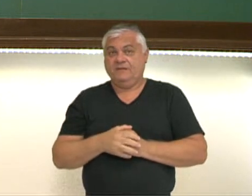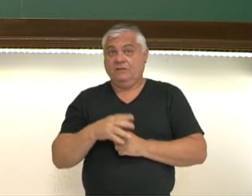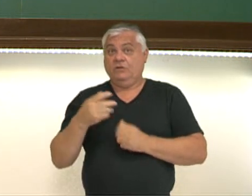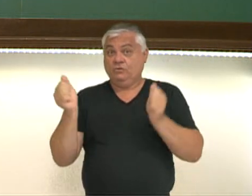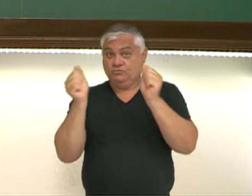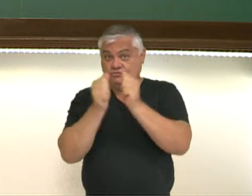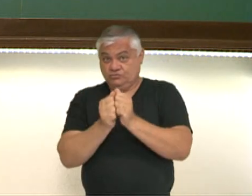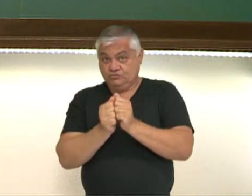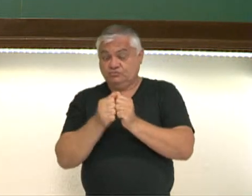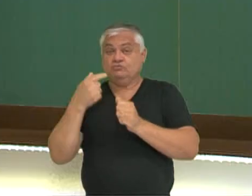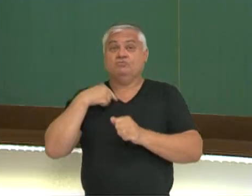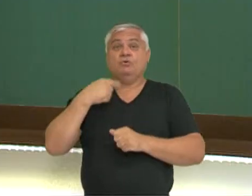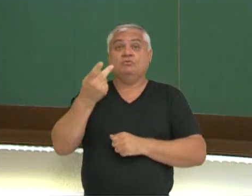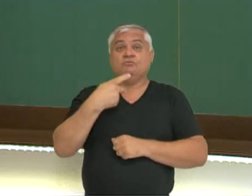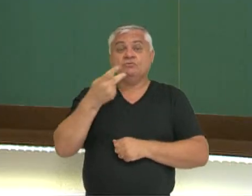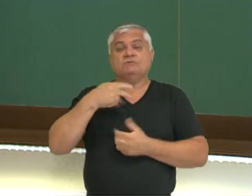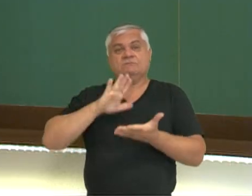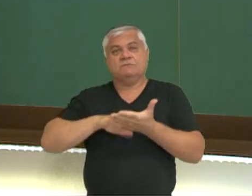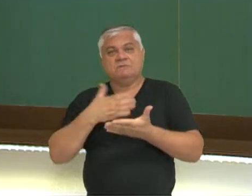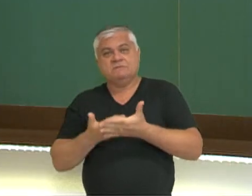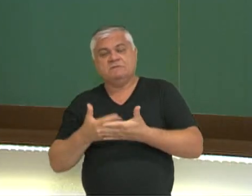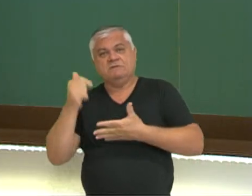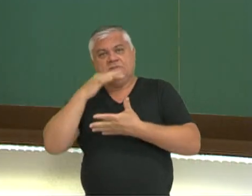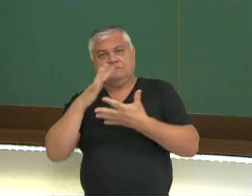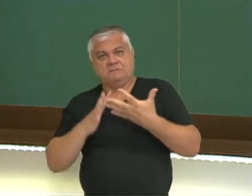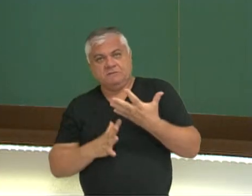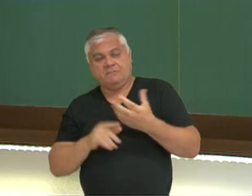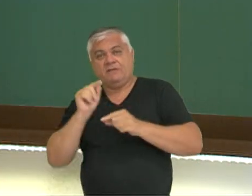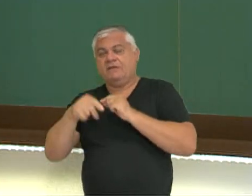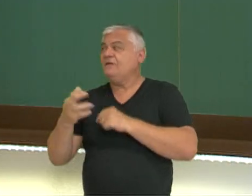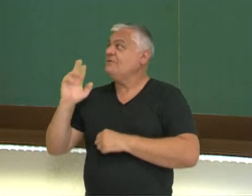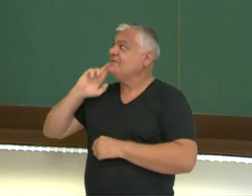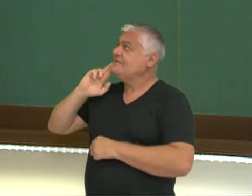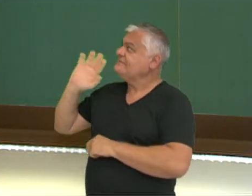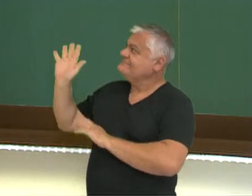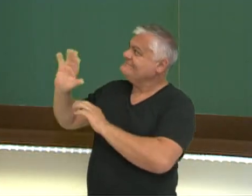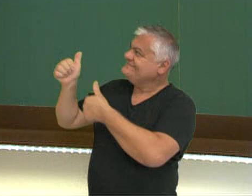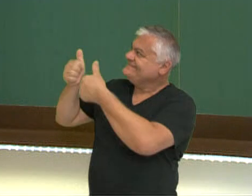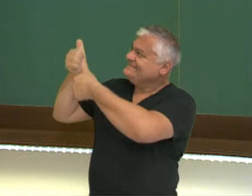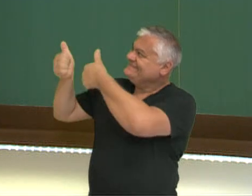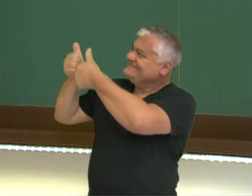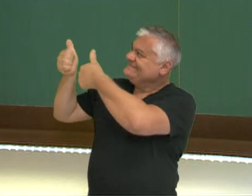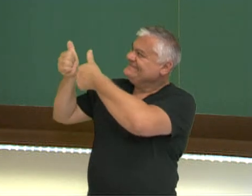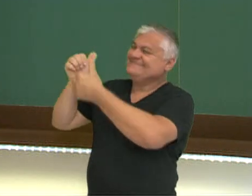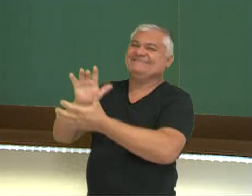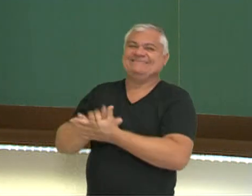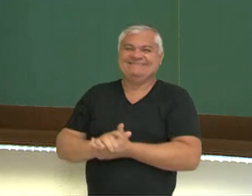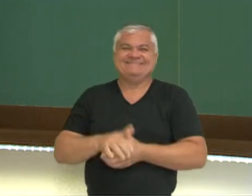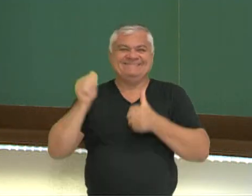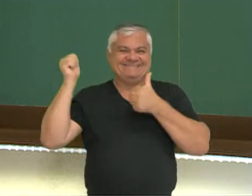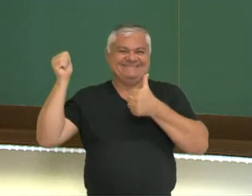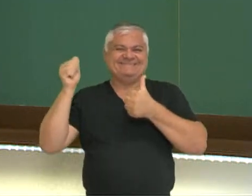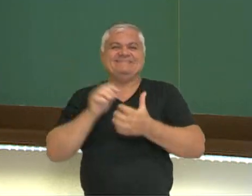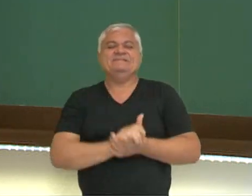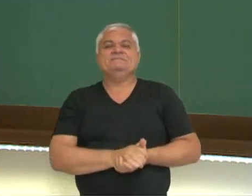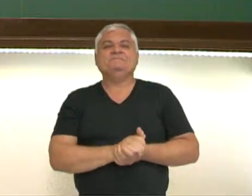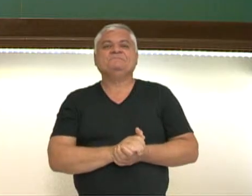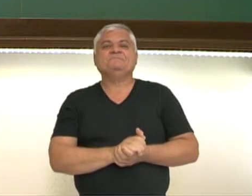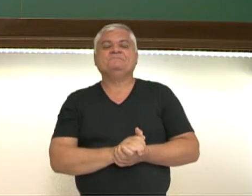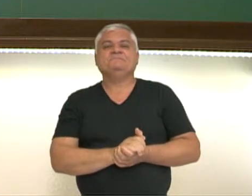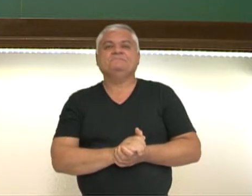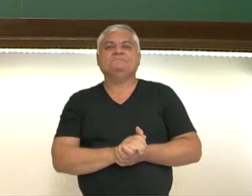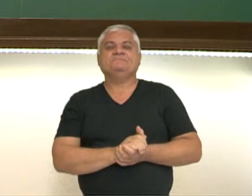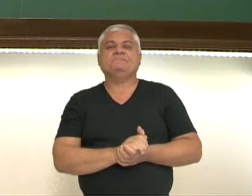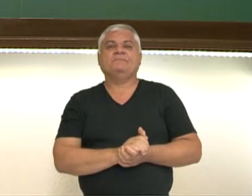aqui, me auxiliando, fazendo a interpretação da aula, o Ronaldo, que já conhece o meu sinal lá. Beleza, Ronaldo? Então vamos lá,